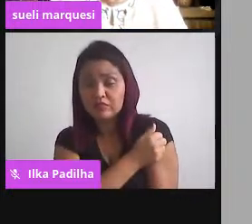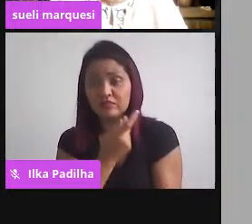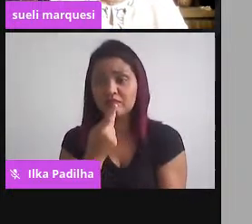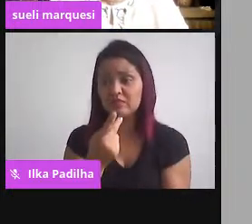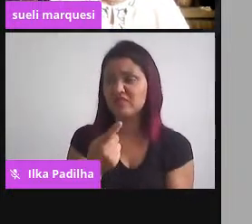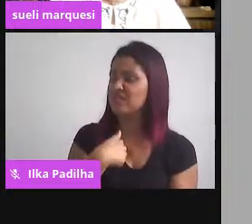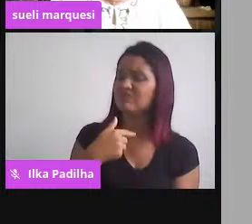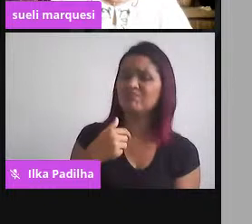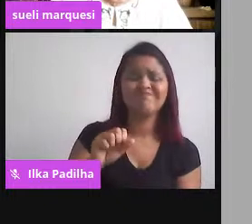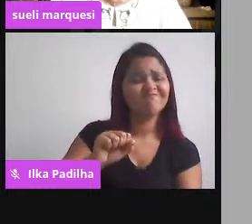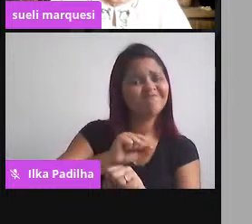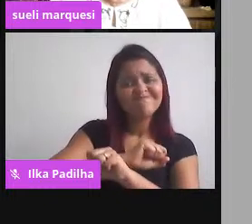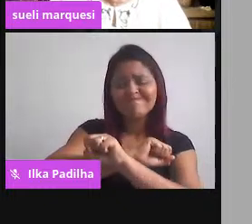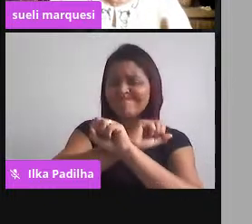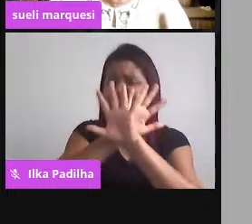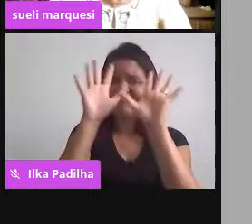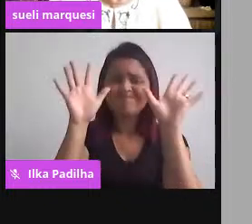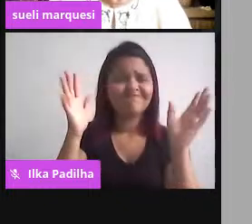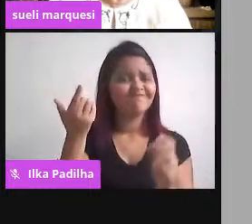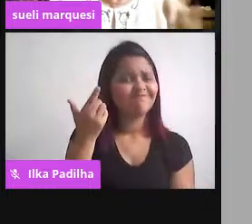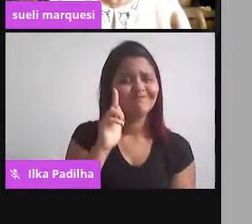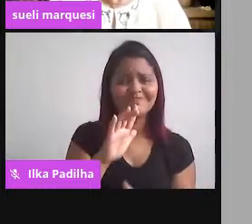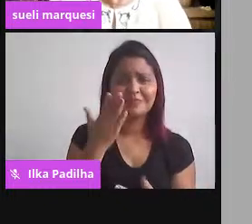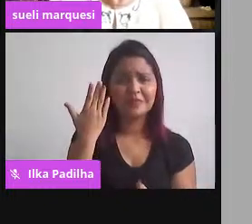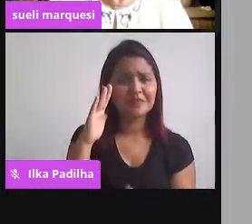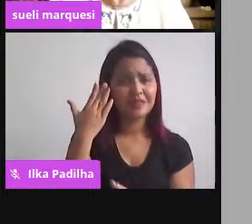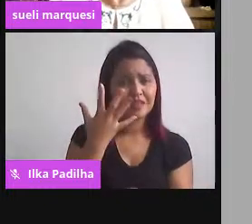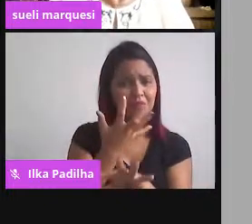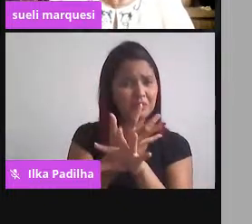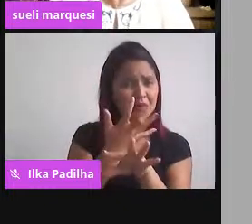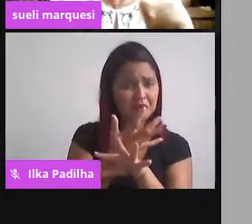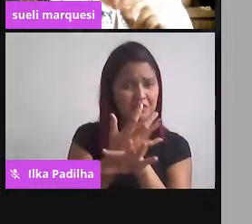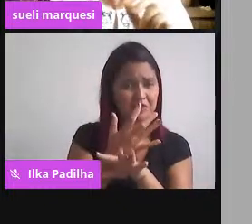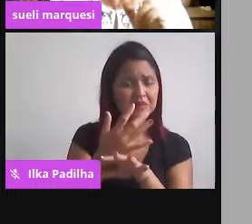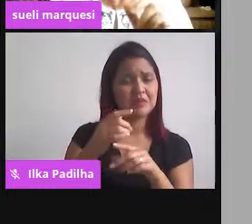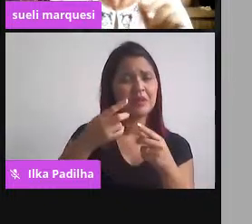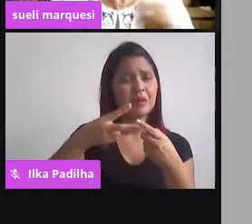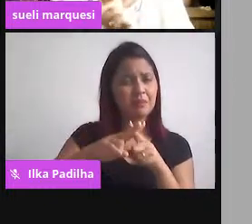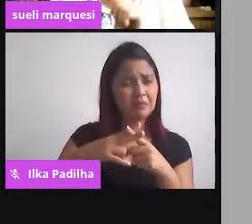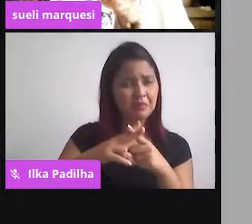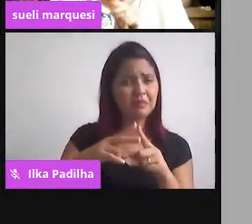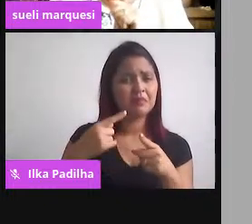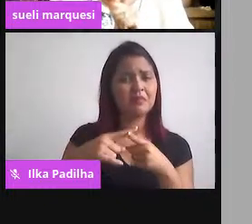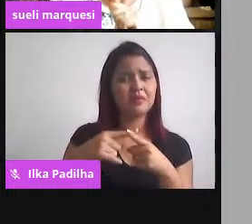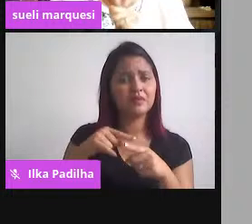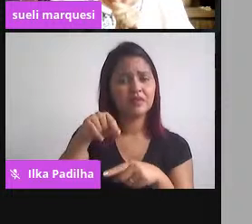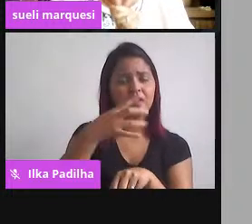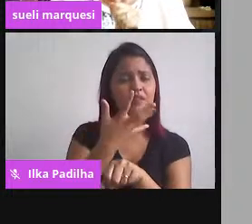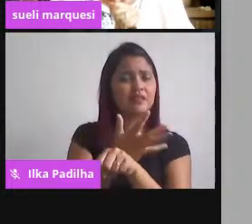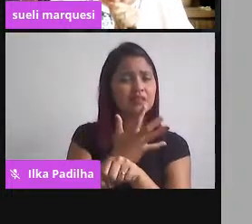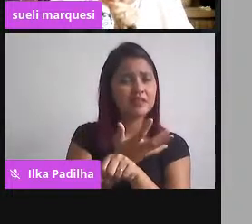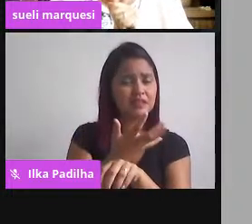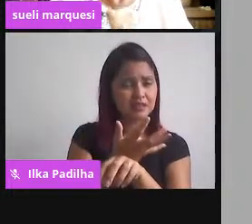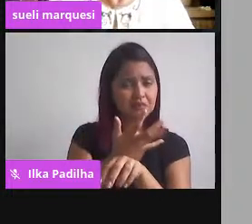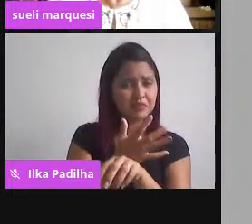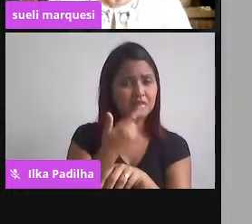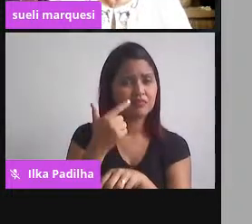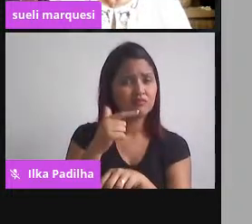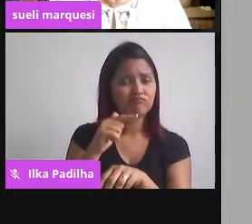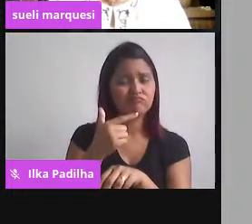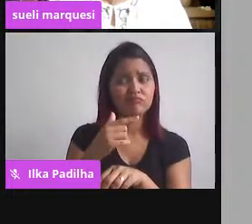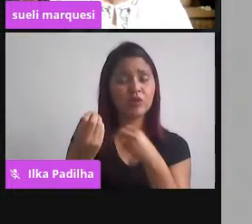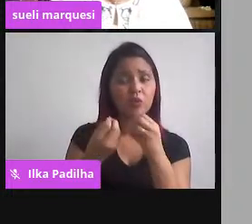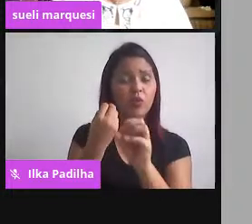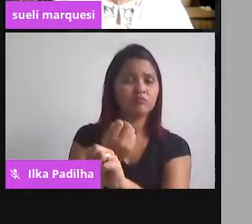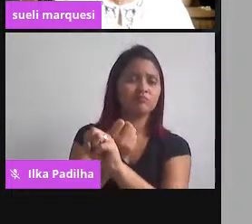conseguiam entender uma aula teórica de uma disciplina que era mecânica, porque aquela disciplina não permitia a aula à distância, né?